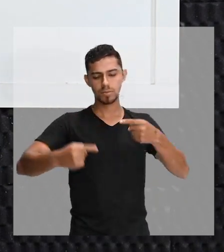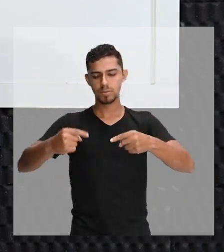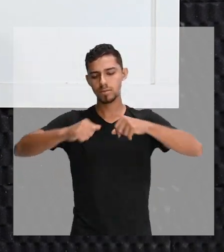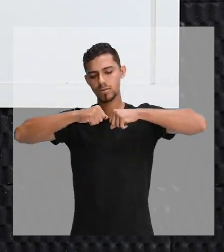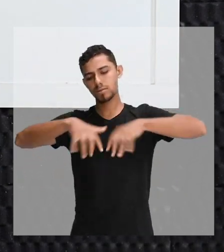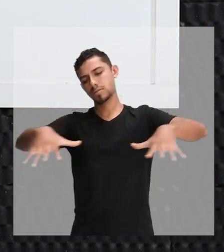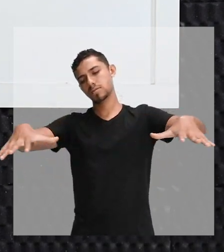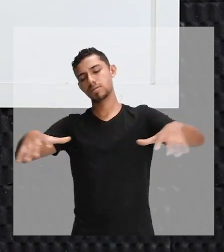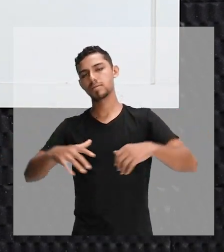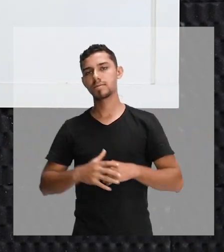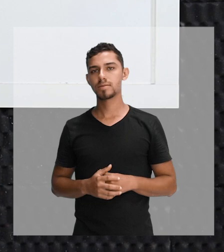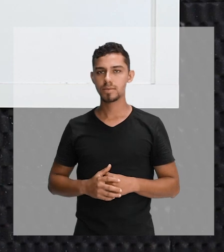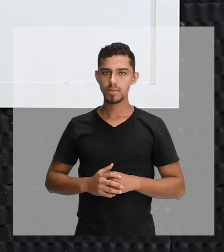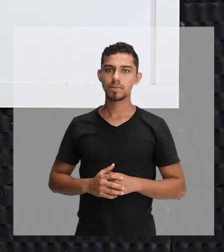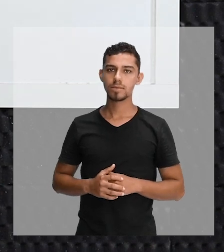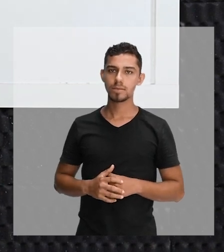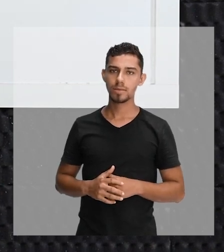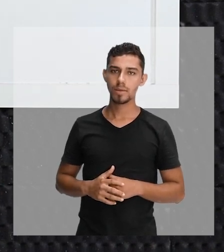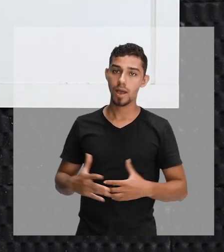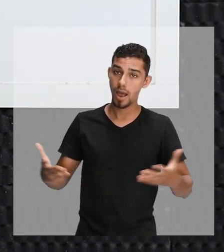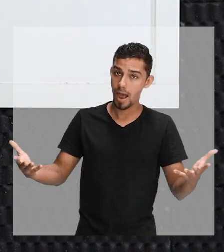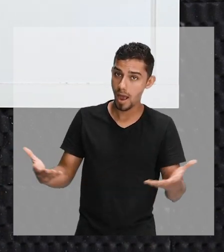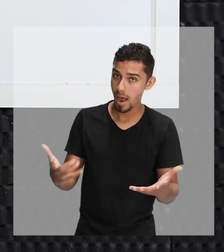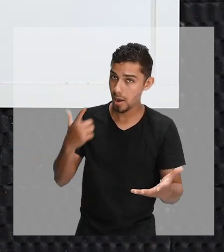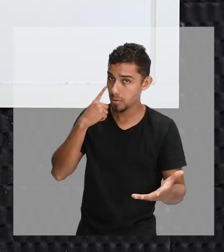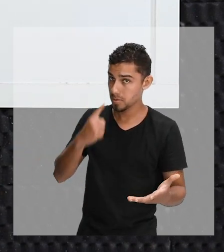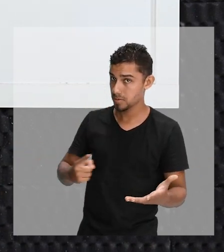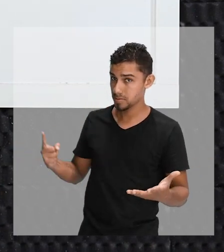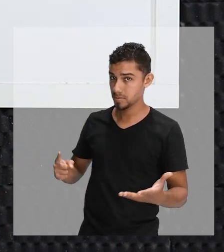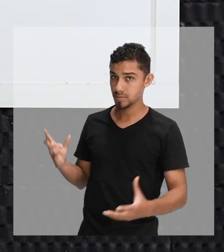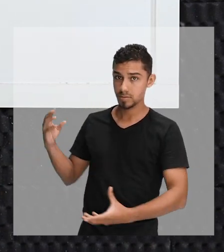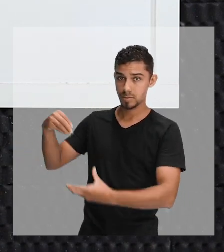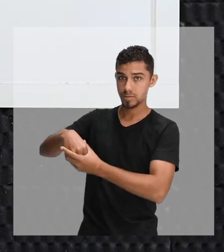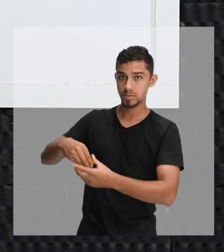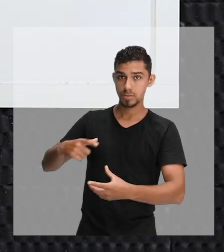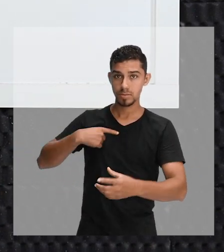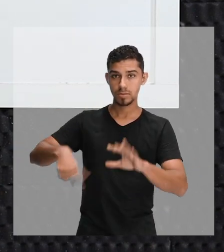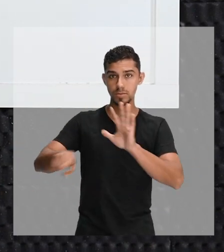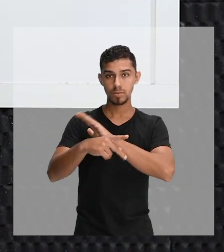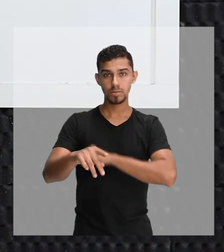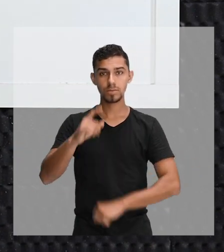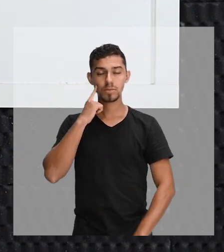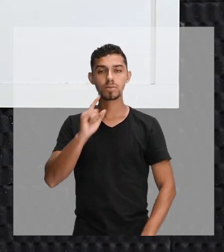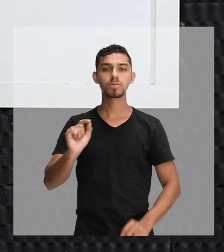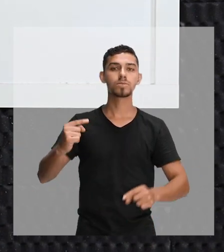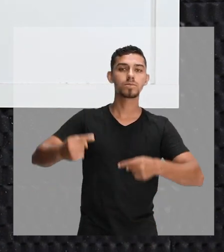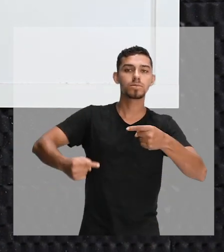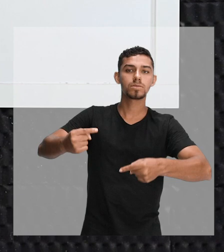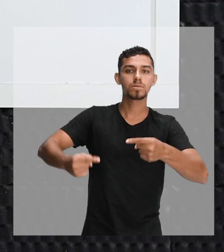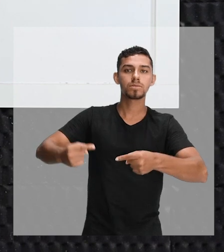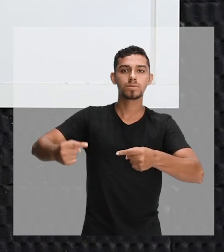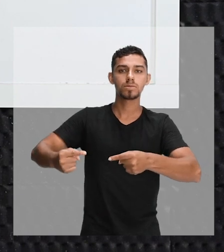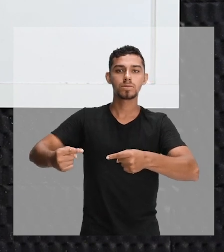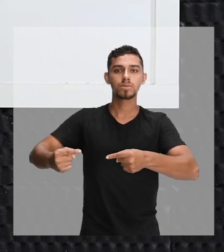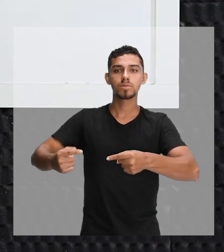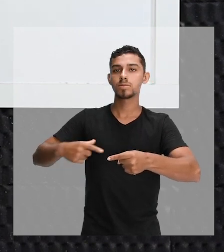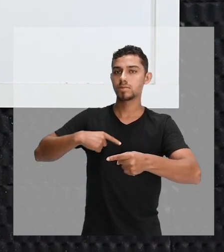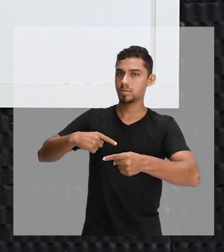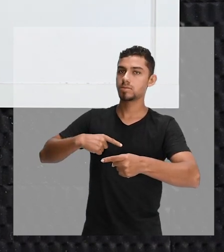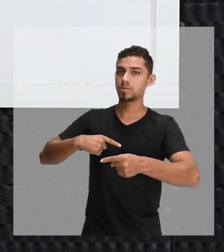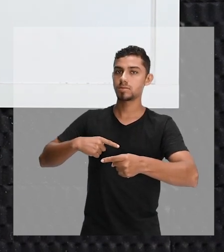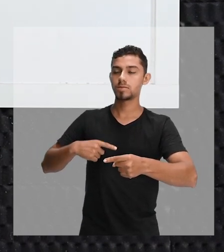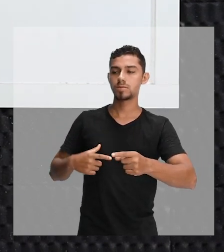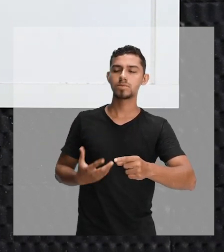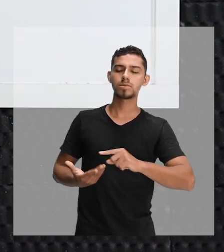vocês. Veja só, nós temos aqui, dentro deste cabedal teórico sobre política, nós temos a política